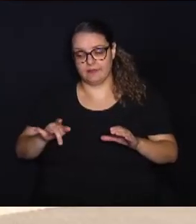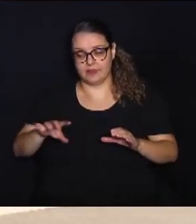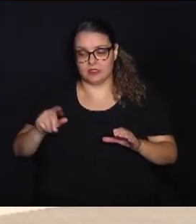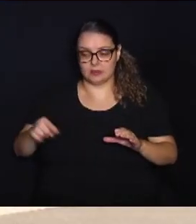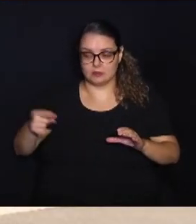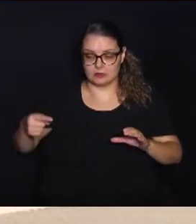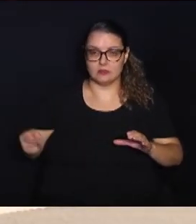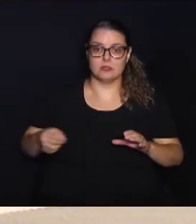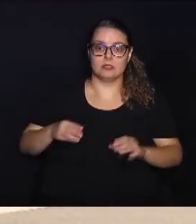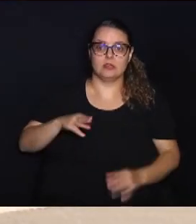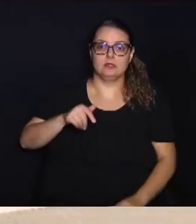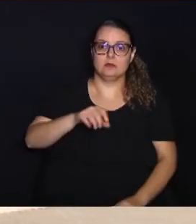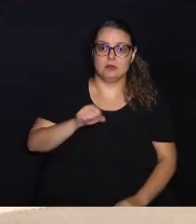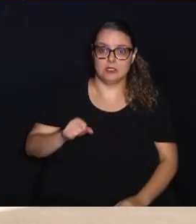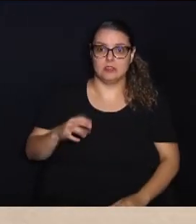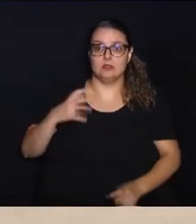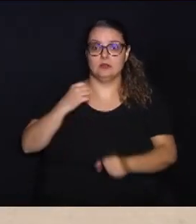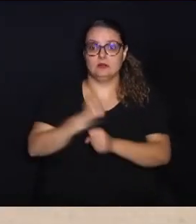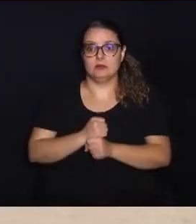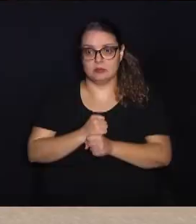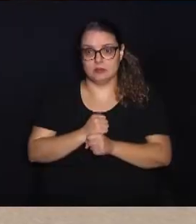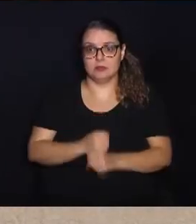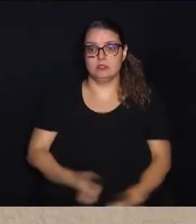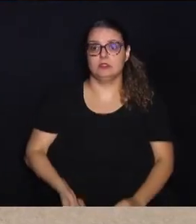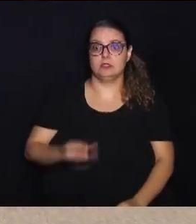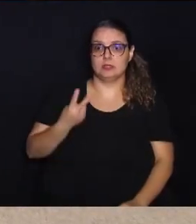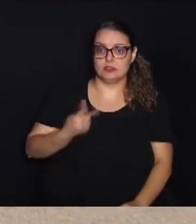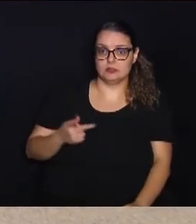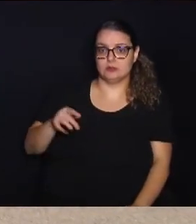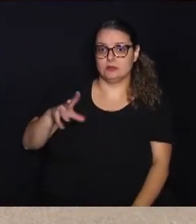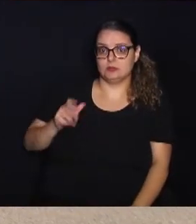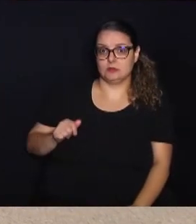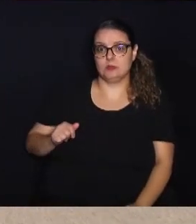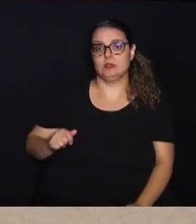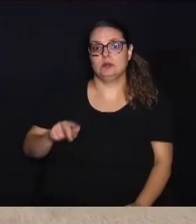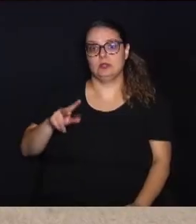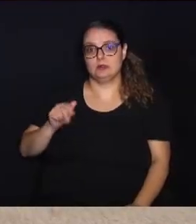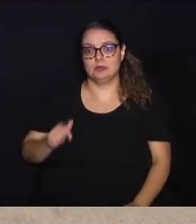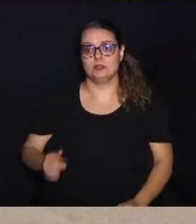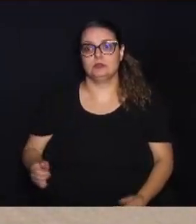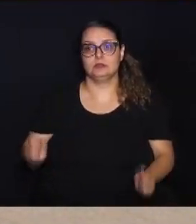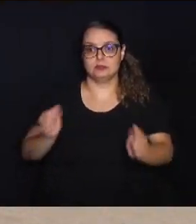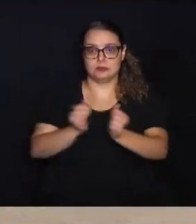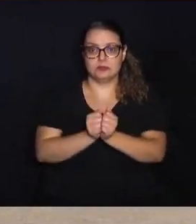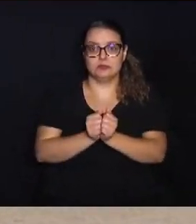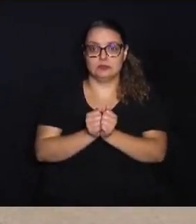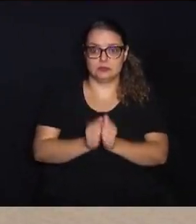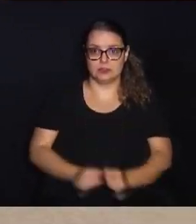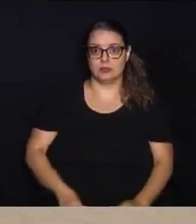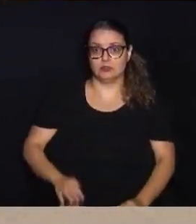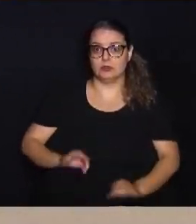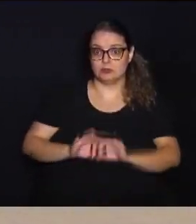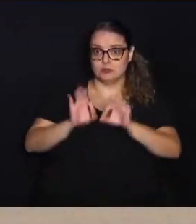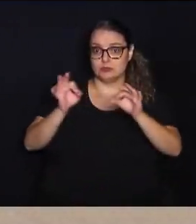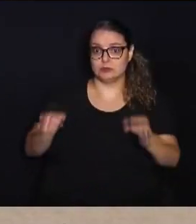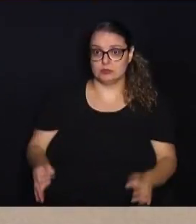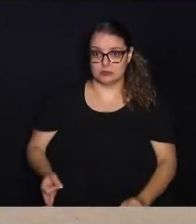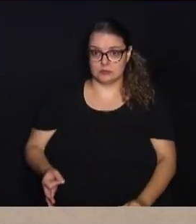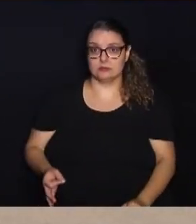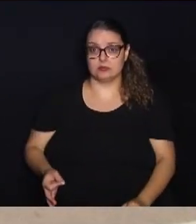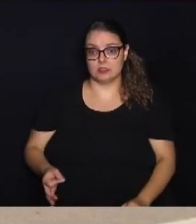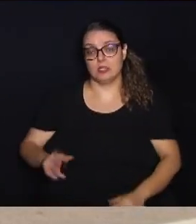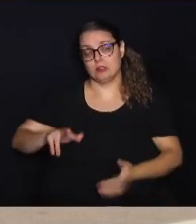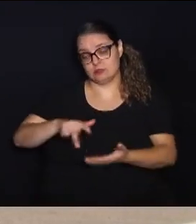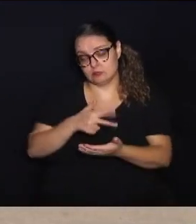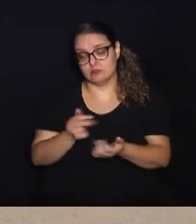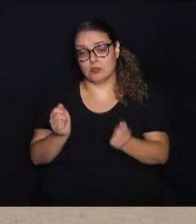mesmo aparelho, e uma prova do conjunto misto, em que há uma mistura de 2 aparelhos, como no ciclo olímpico que aconteceu agora, eram